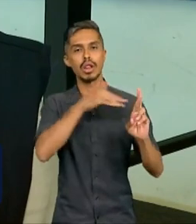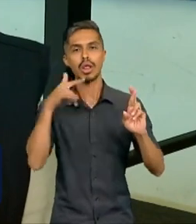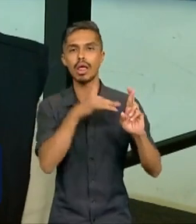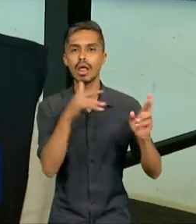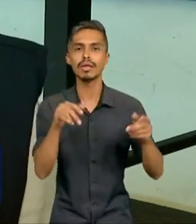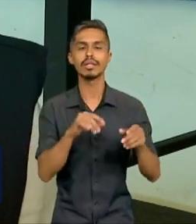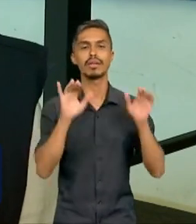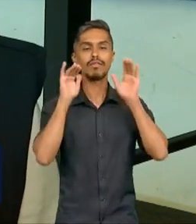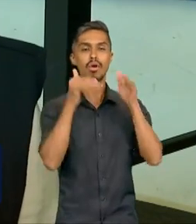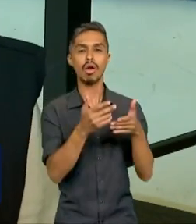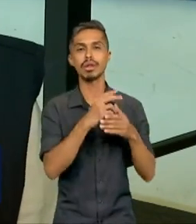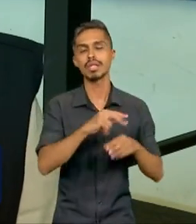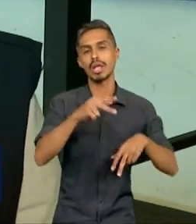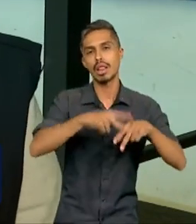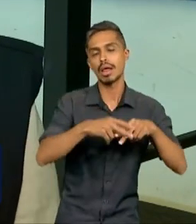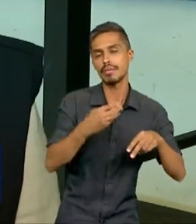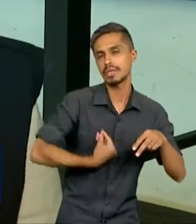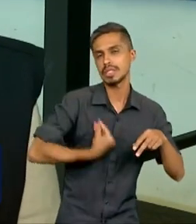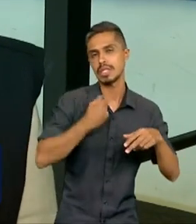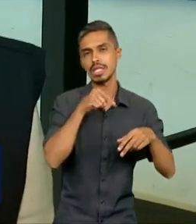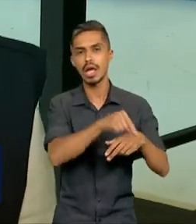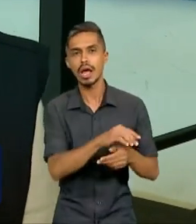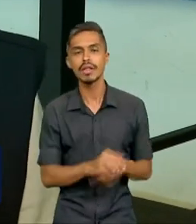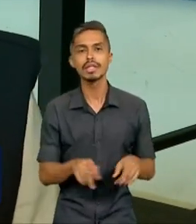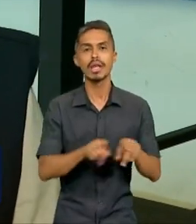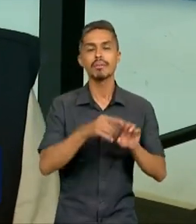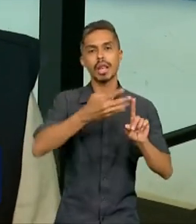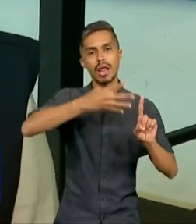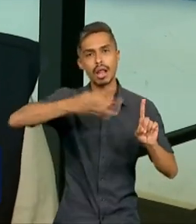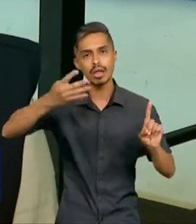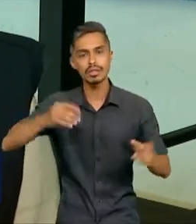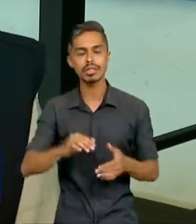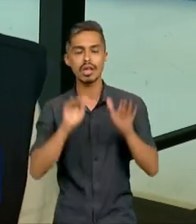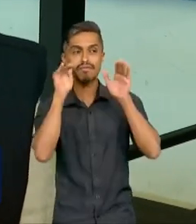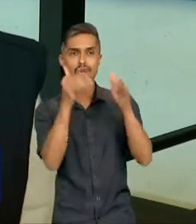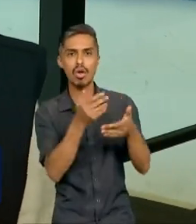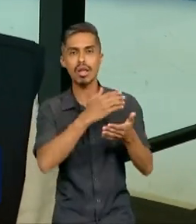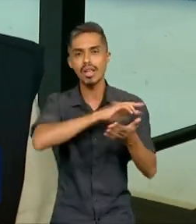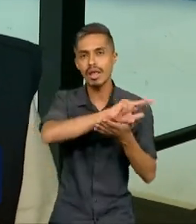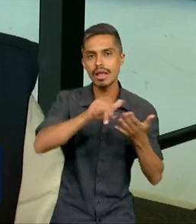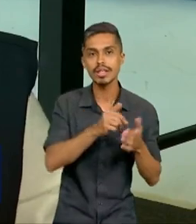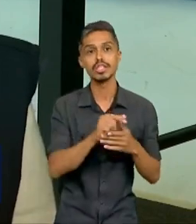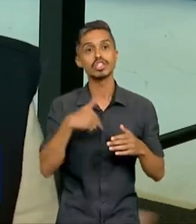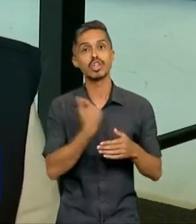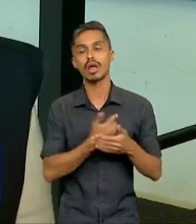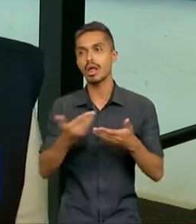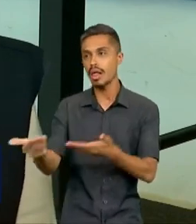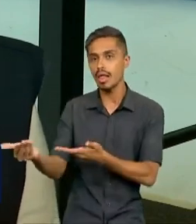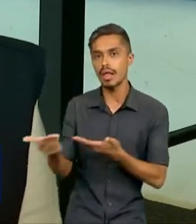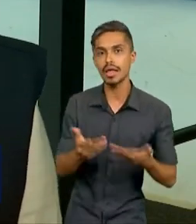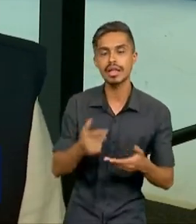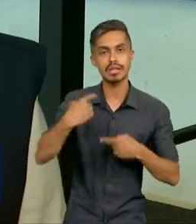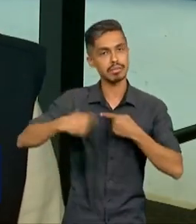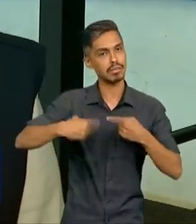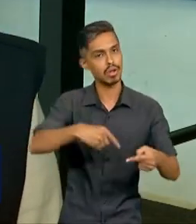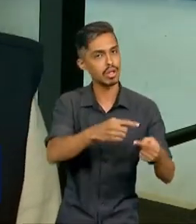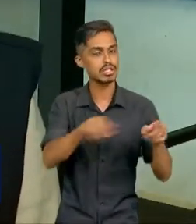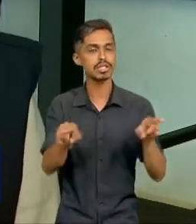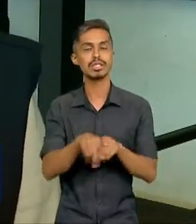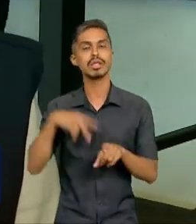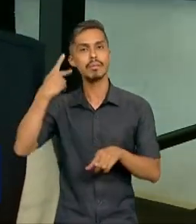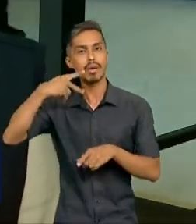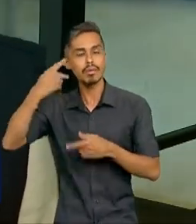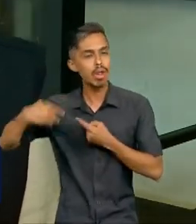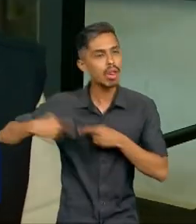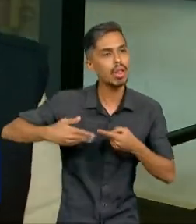na atenção à saúde prisional, na população LGBTQIA+, e aí a gente traz tanto essas políticas quanto